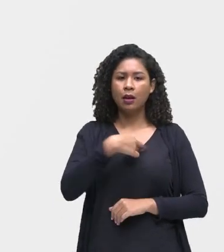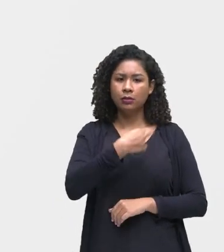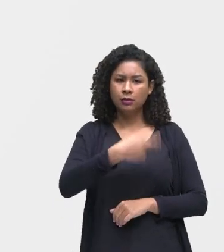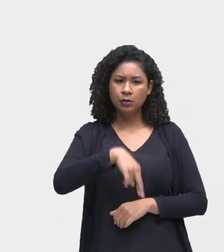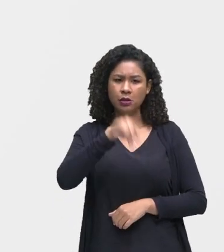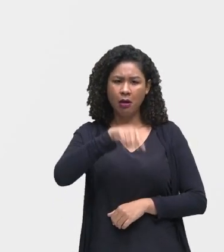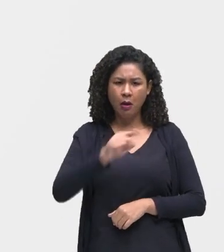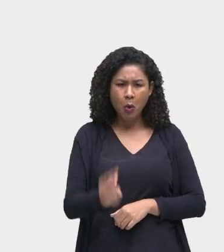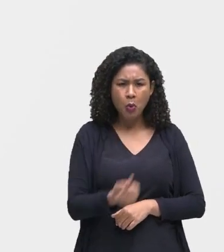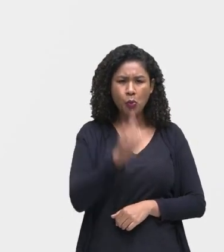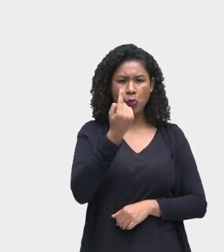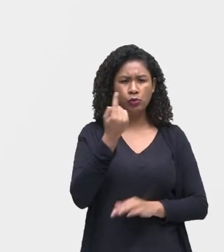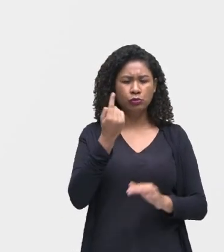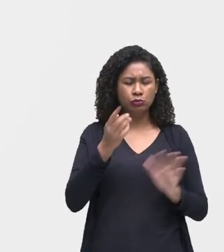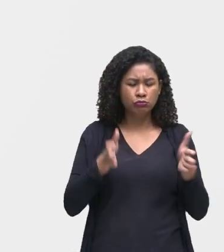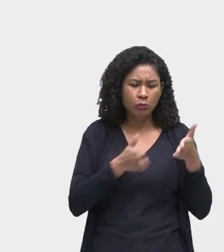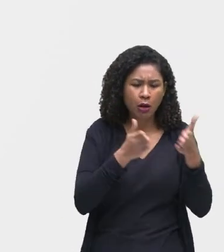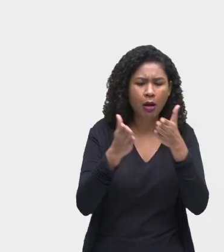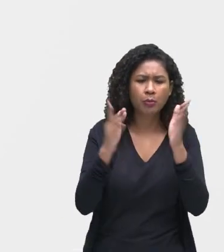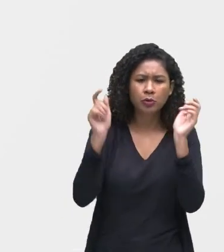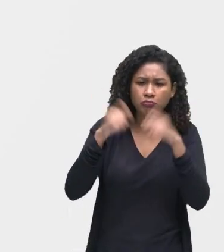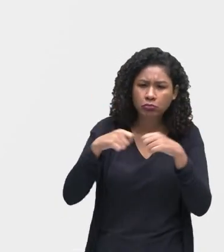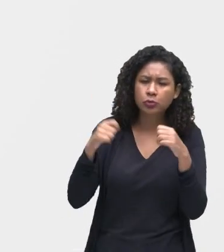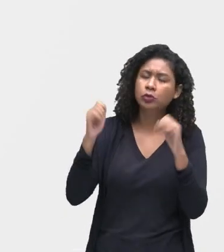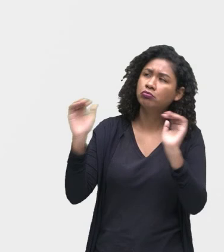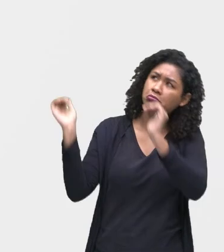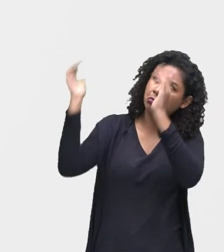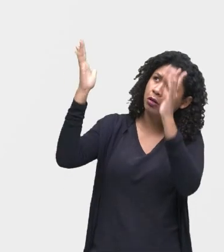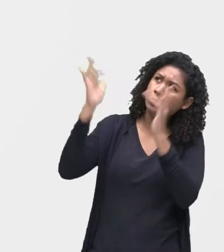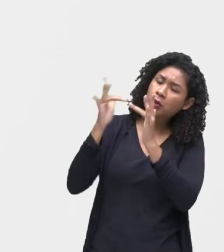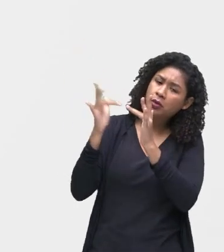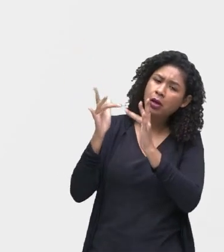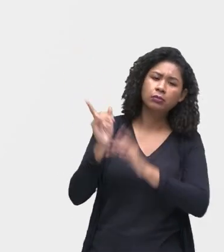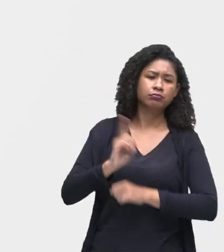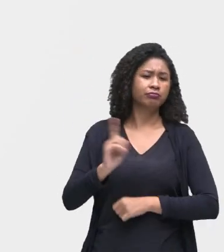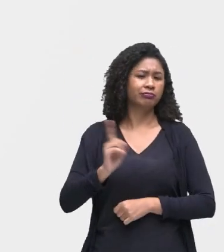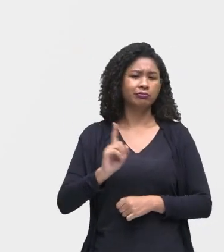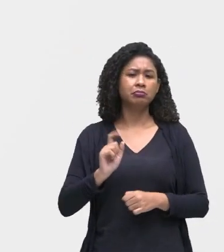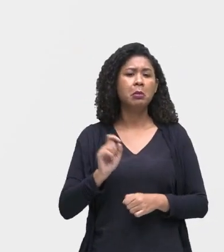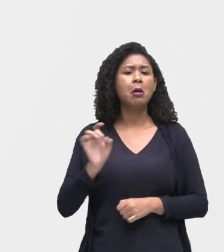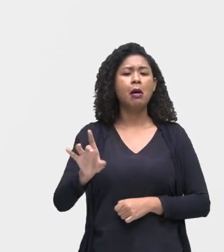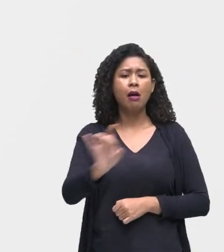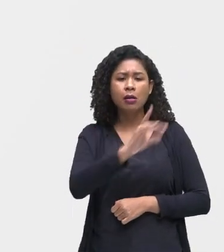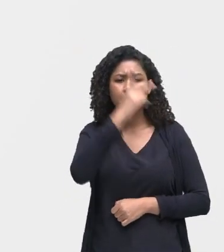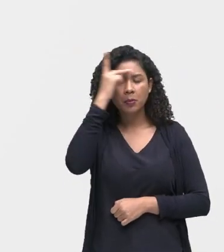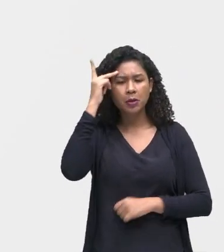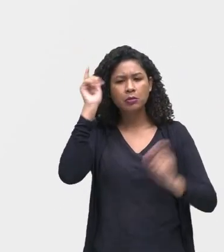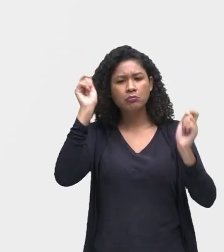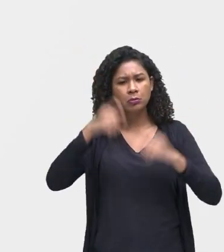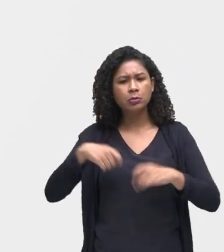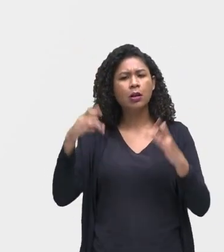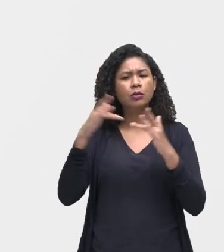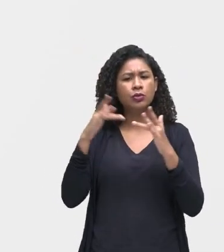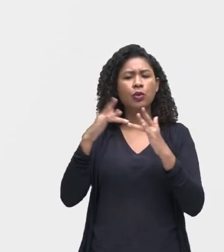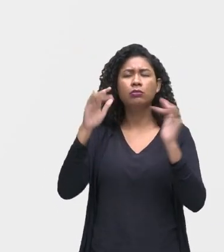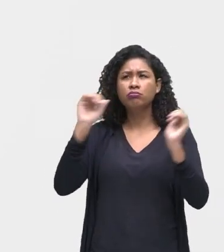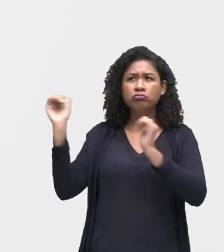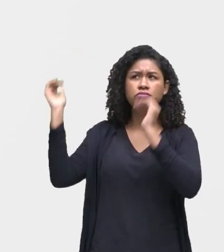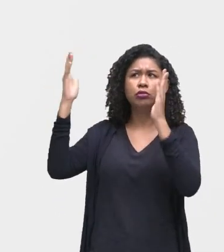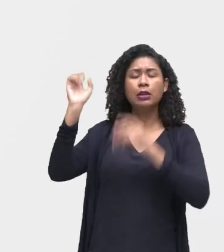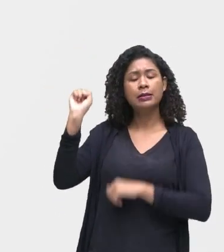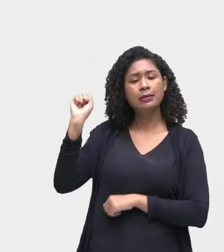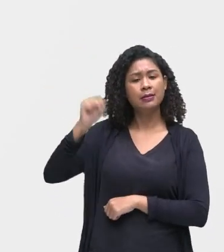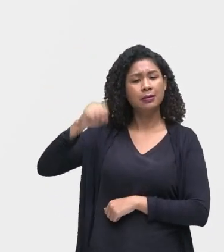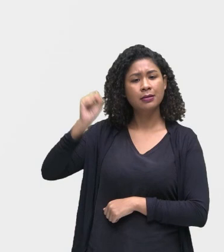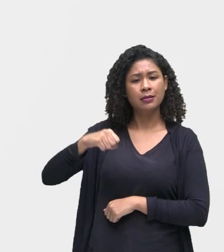de contato com o transcendente, muito pelo contrário, todo ser humano pode acessar a experiência com o divino. Nesse caso, uma pessoa